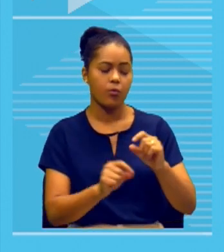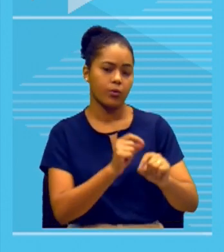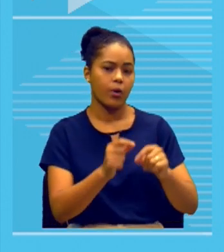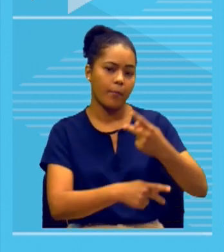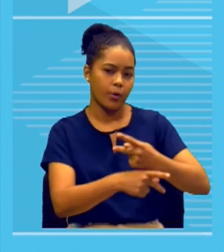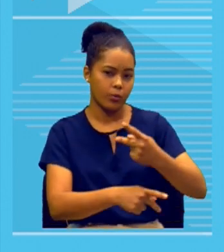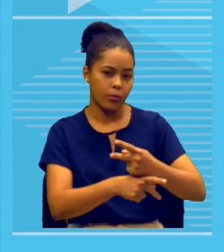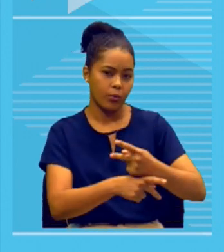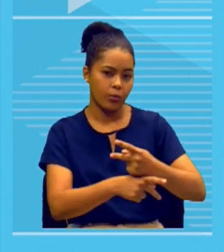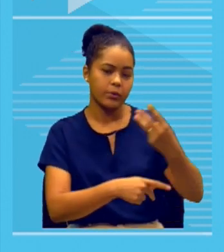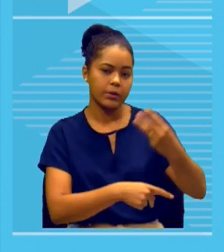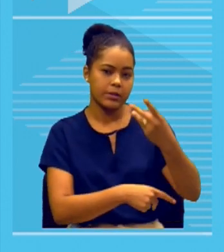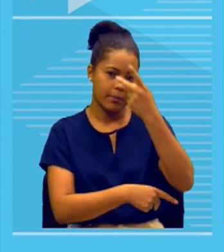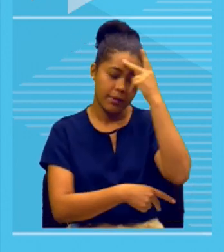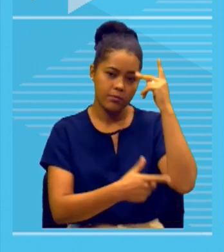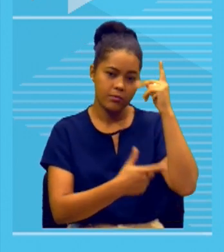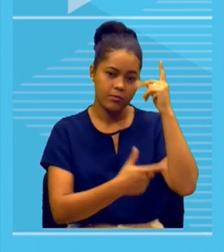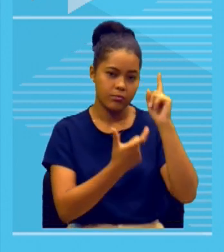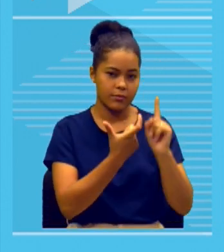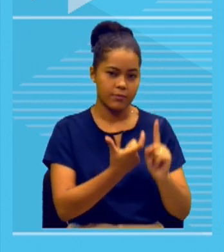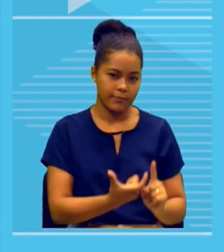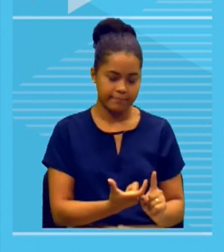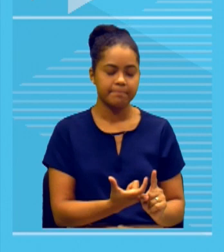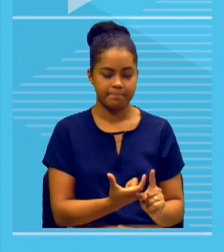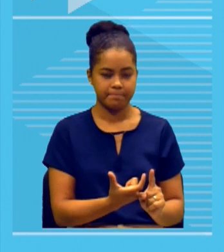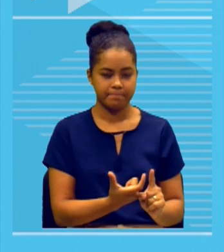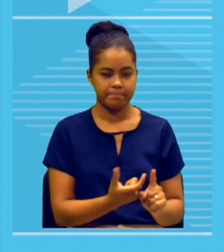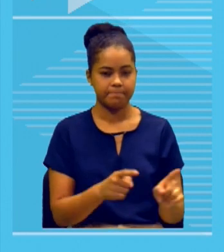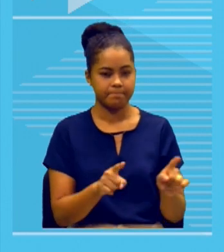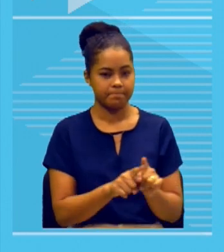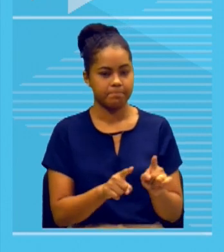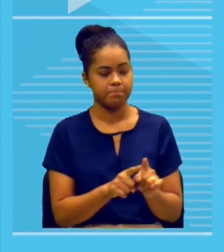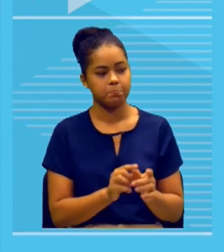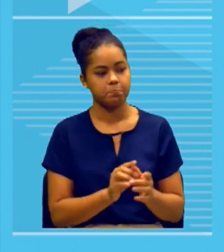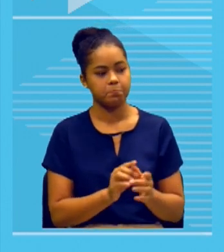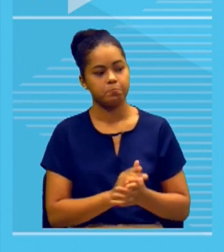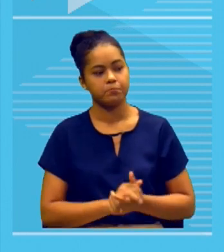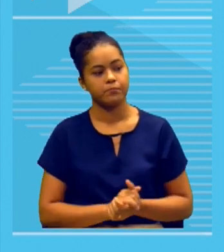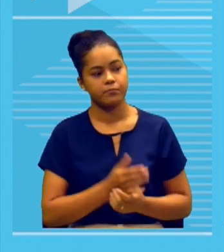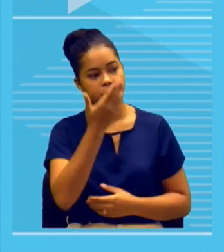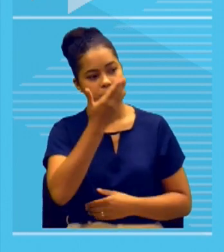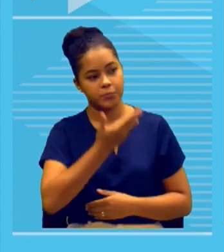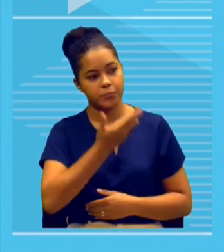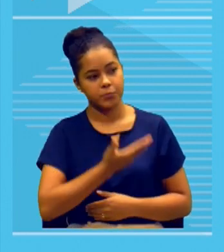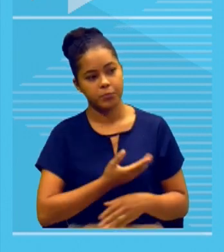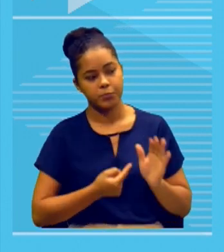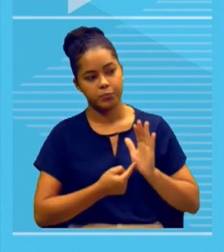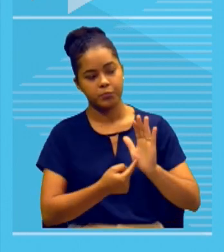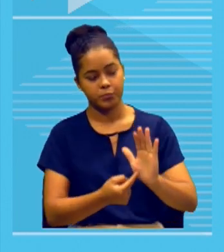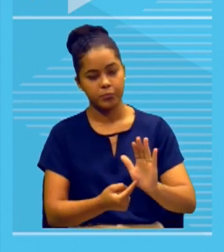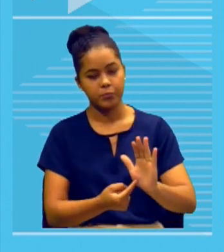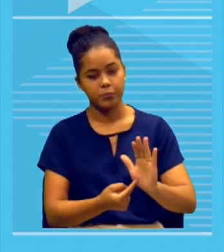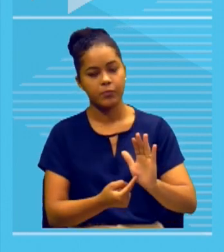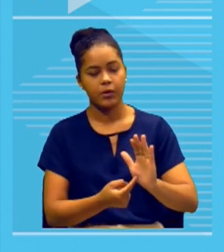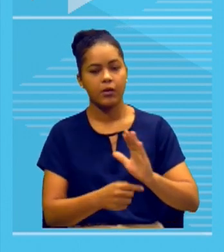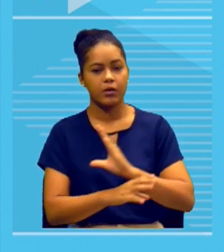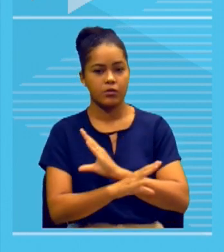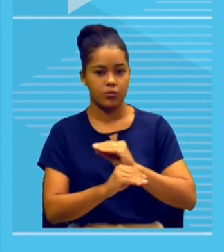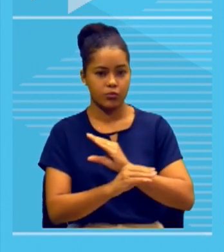de terceira pessoa tá aí estão né as conjunções subordinativas como